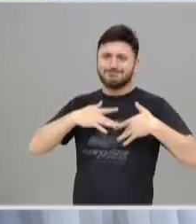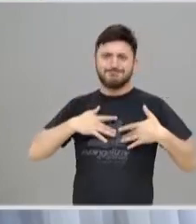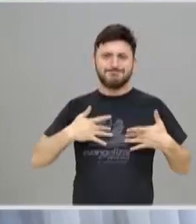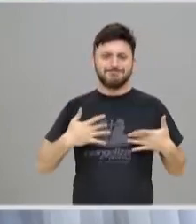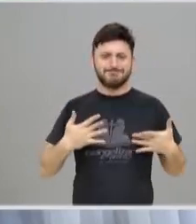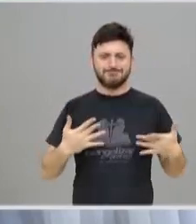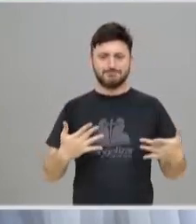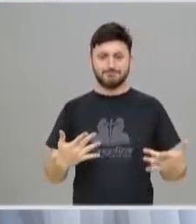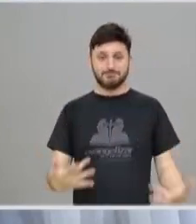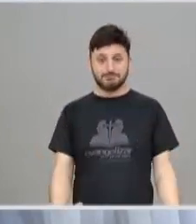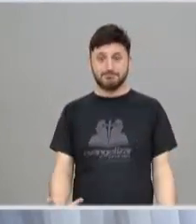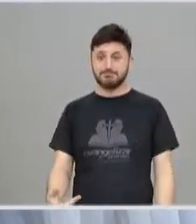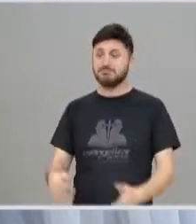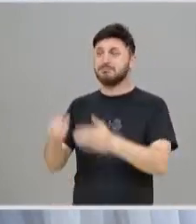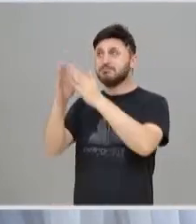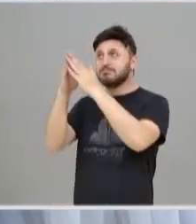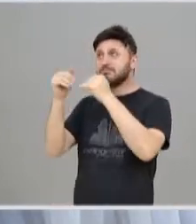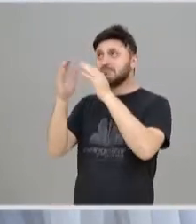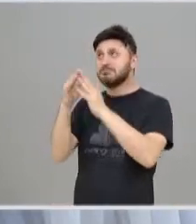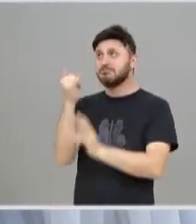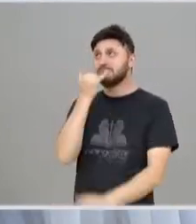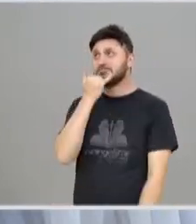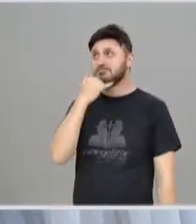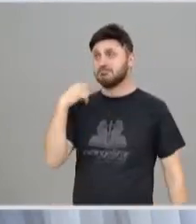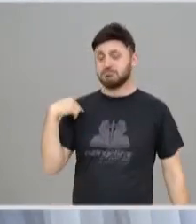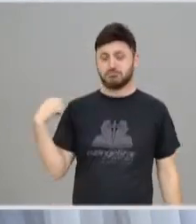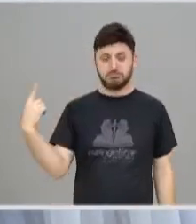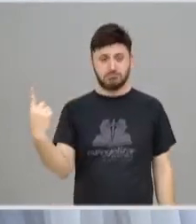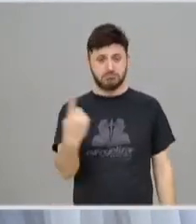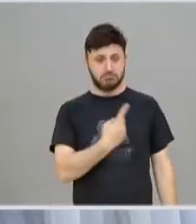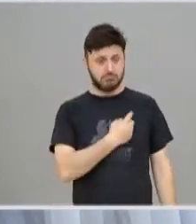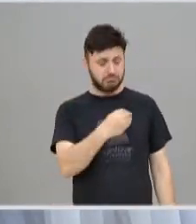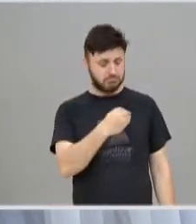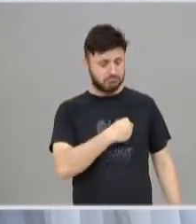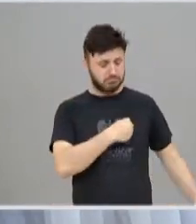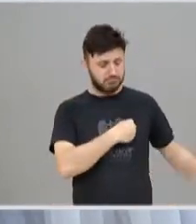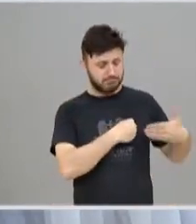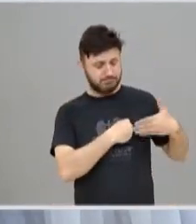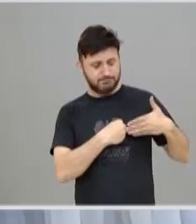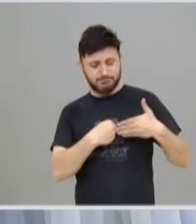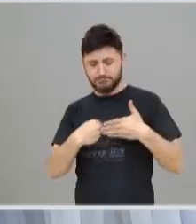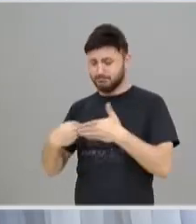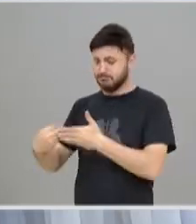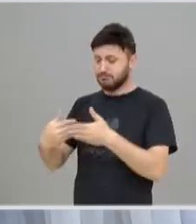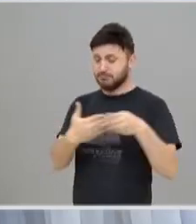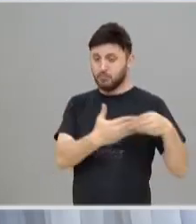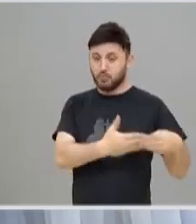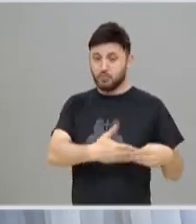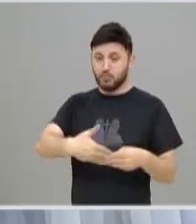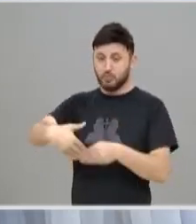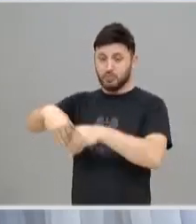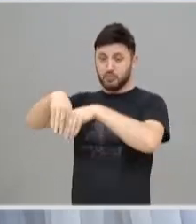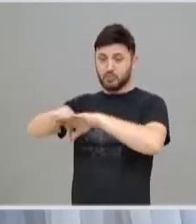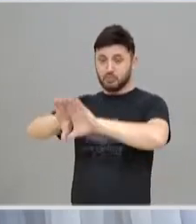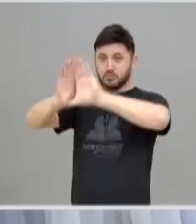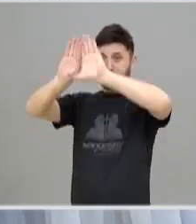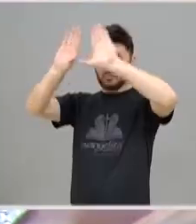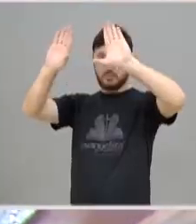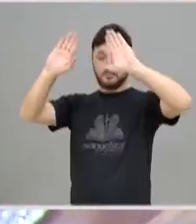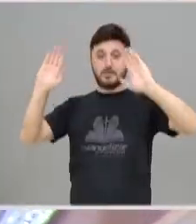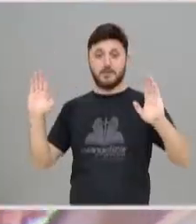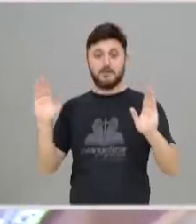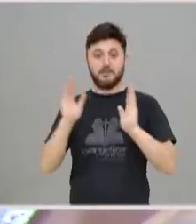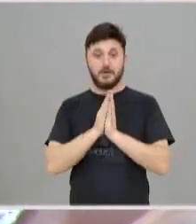misericordioso, tenha compaixão de nós, perdoe os nossos pecados e nos conduza à vida